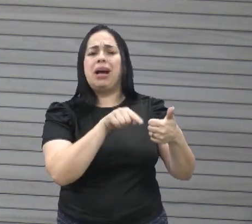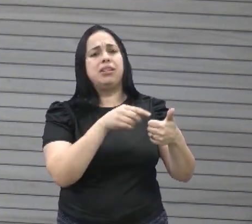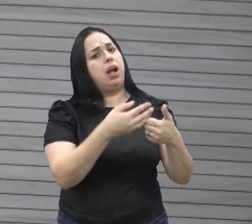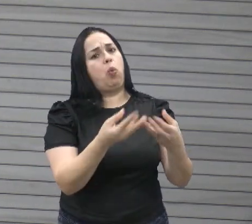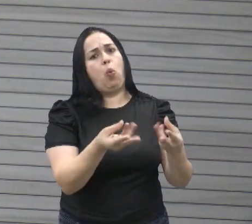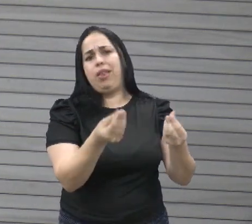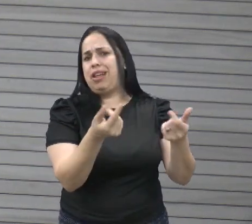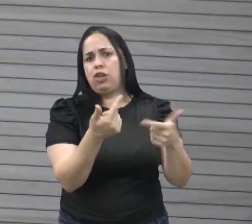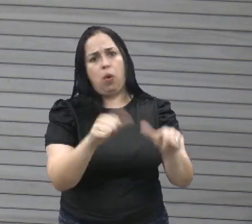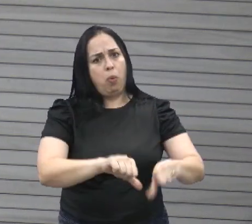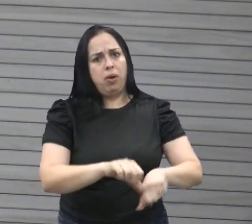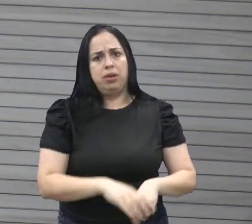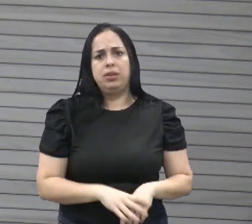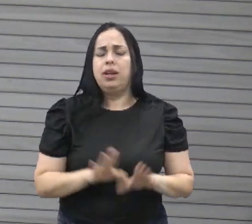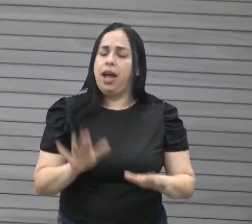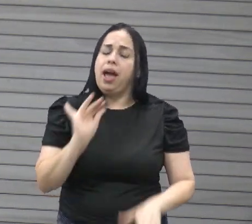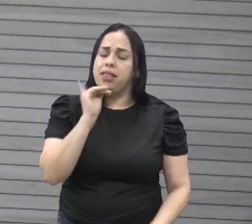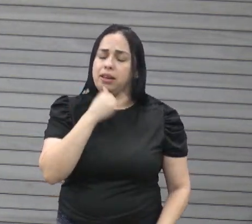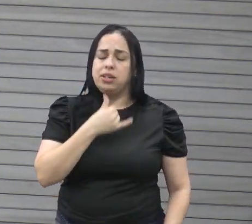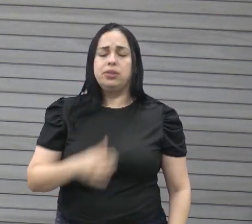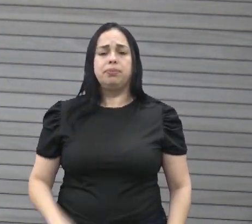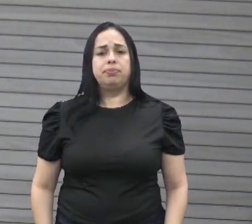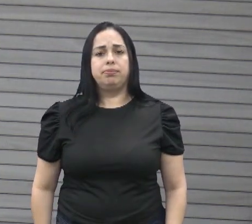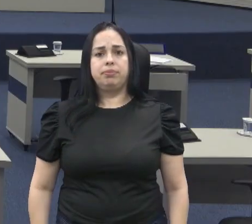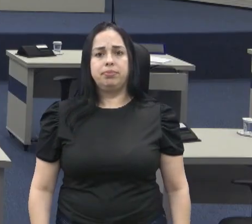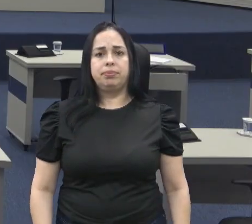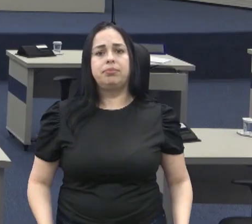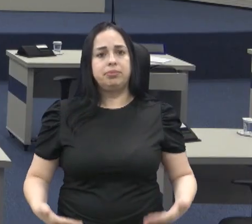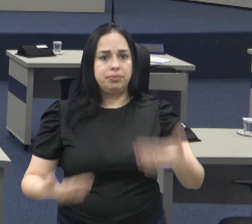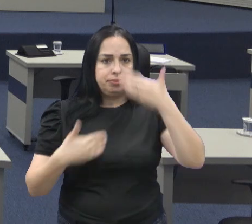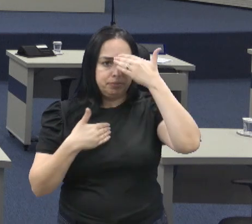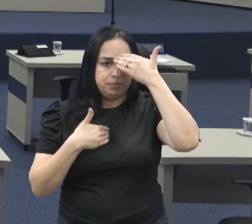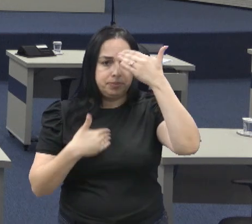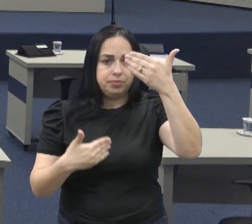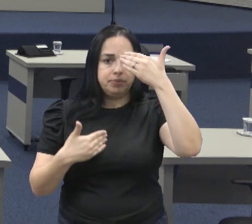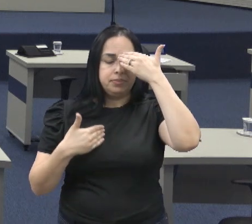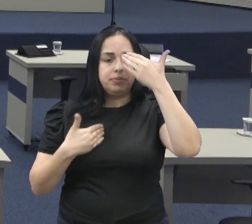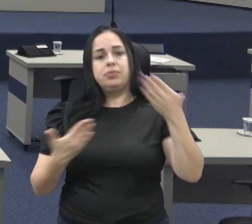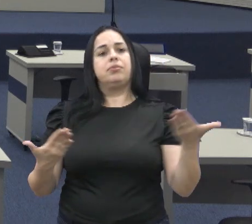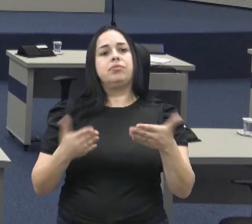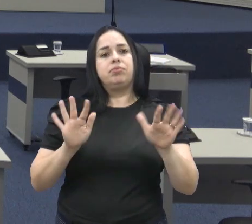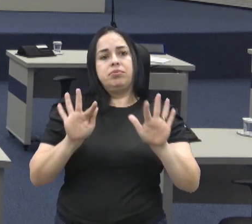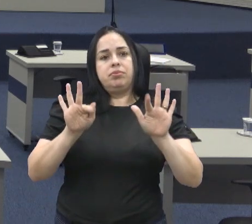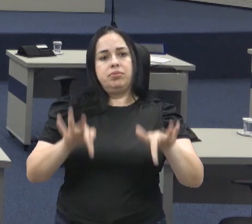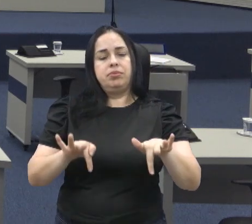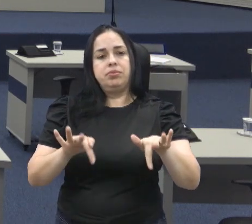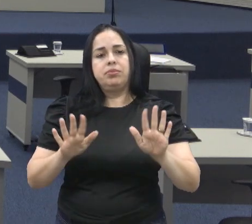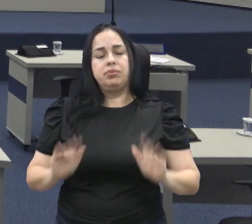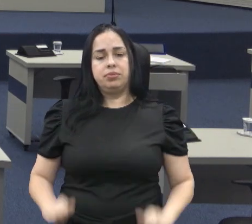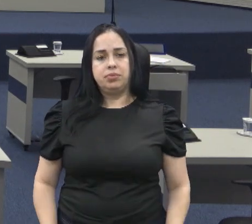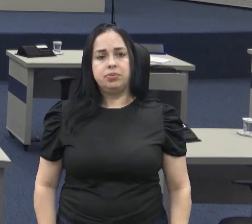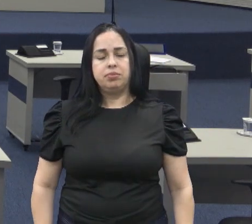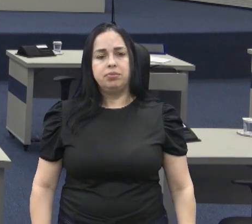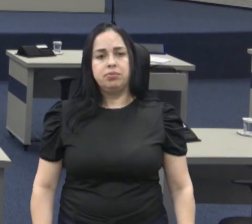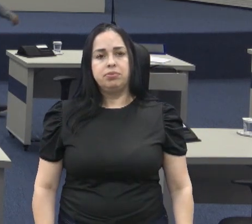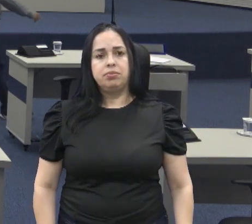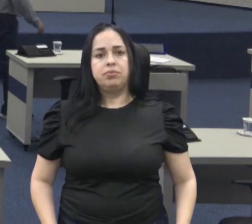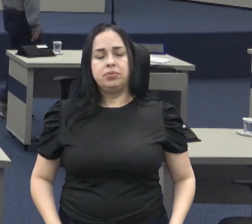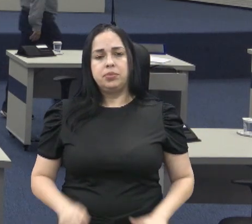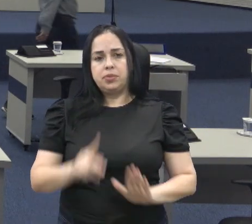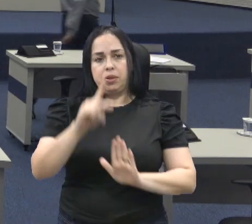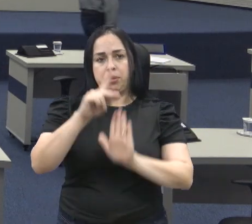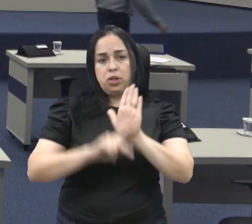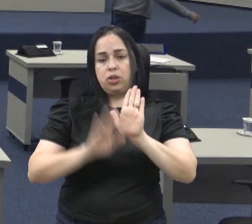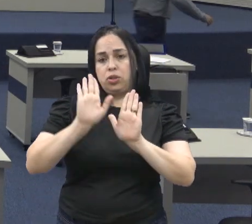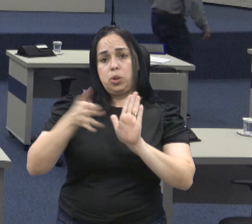É triste essa realidade de São José dos Campos. Obrigado, vereador Petit. Para encerrar, senhor presidente, o projeto